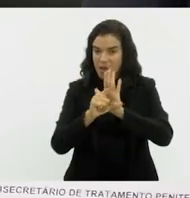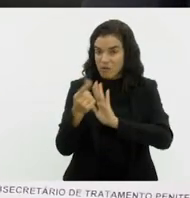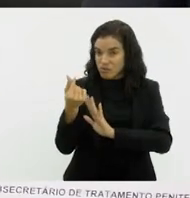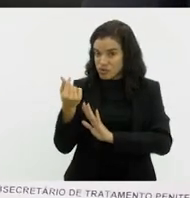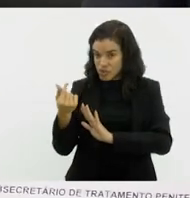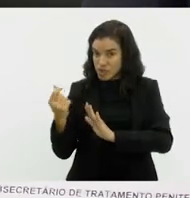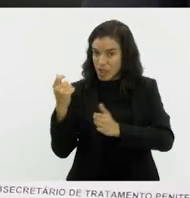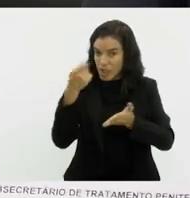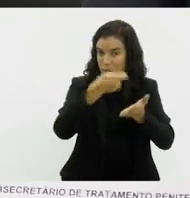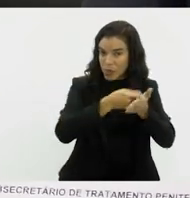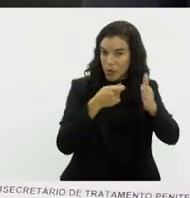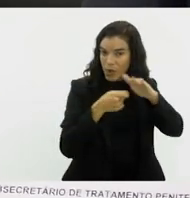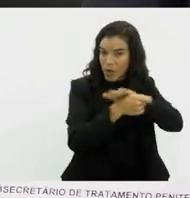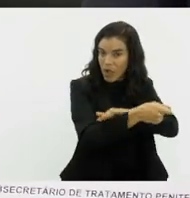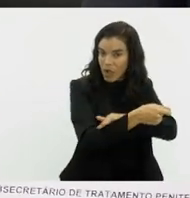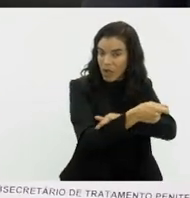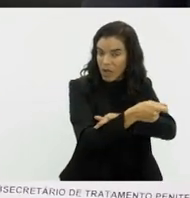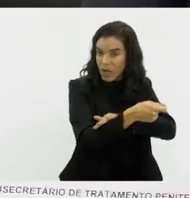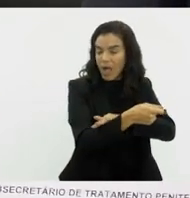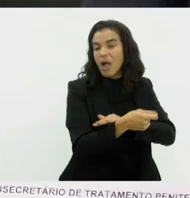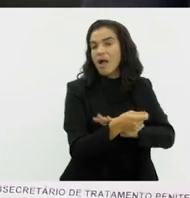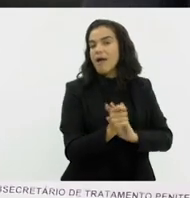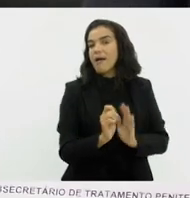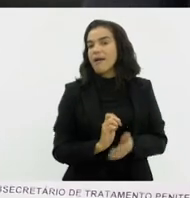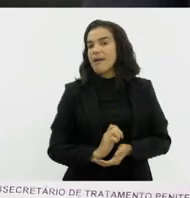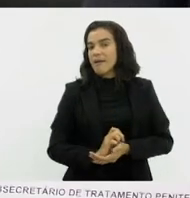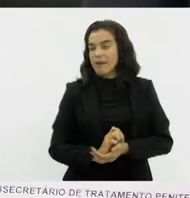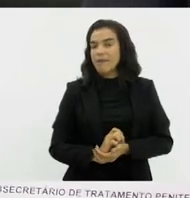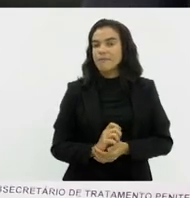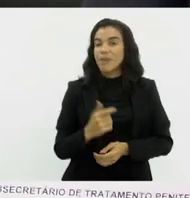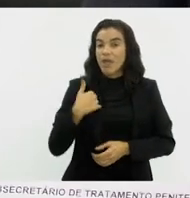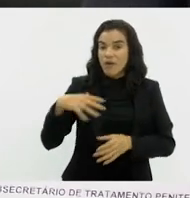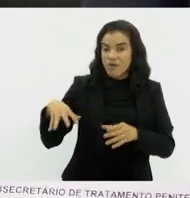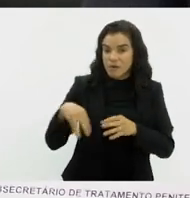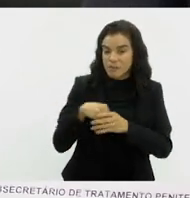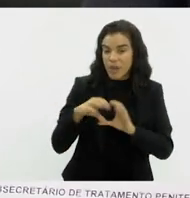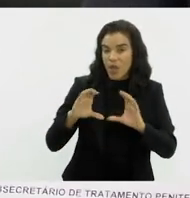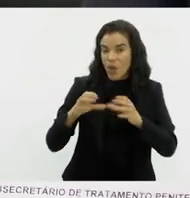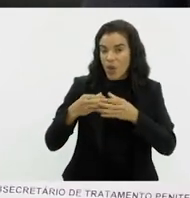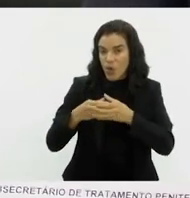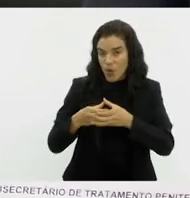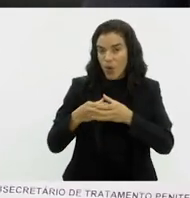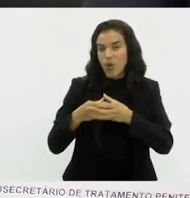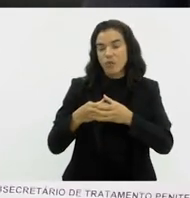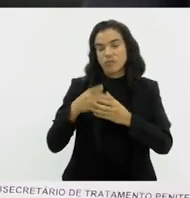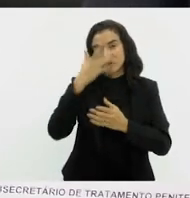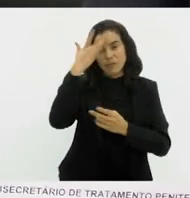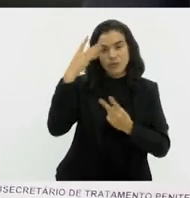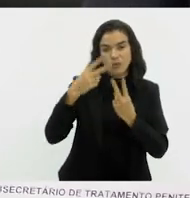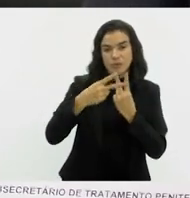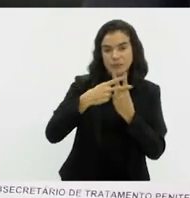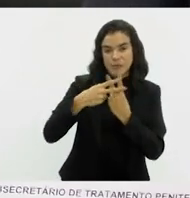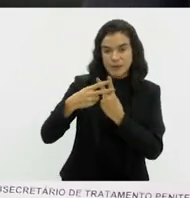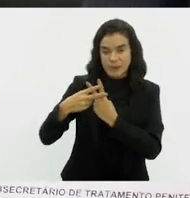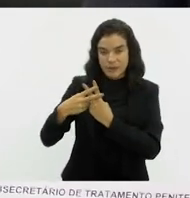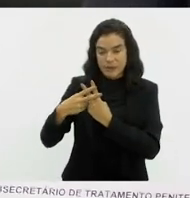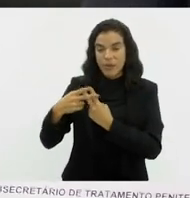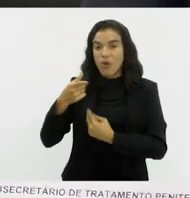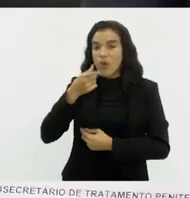foi lá para o recurso, cadê o dinheiro? Eu faço parte da Comissão de Privado de Liberdade. Ontem tivemos uma